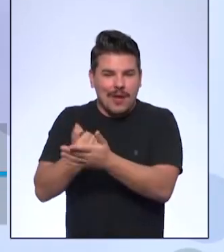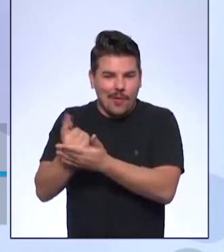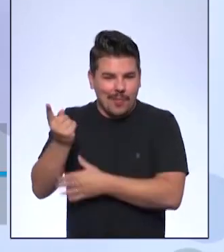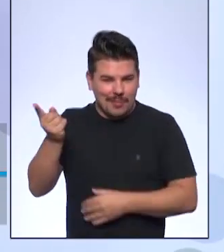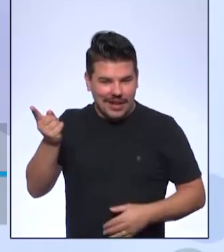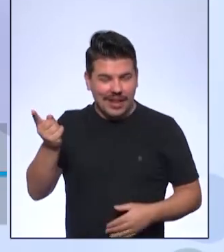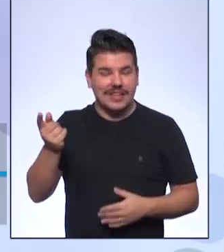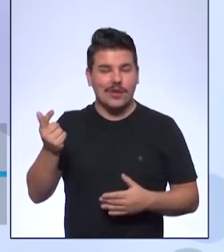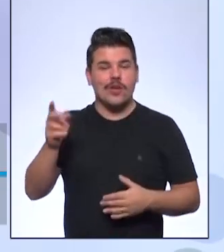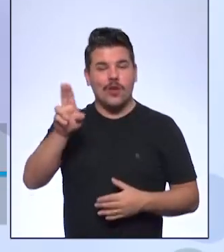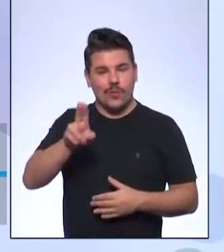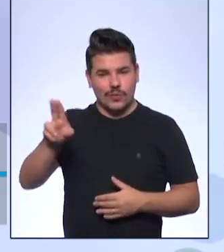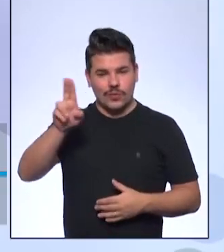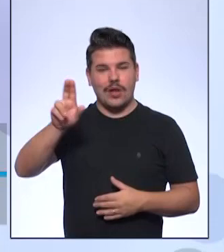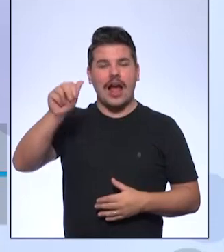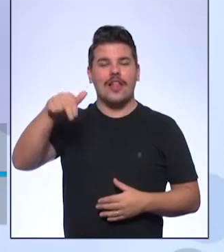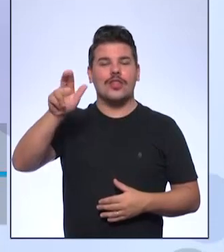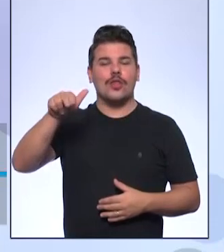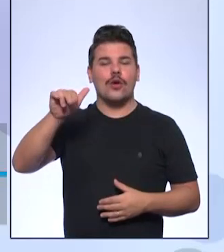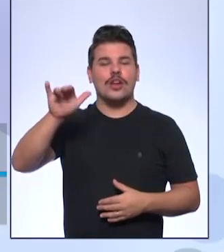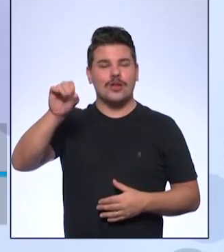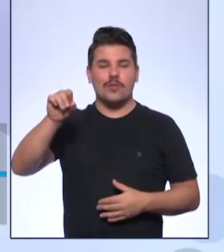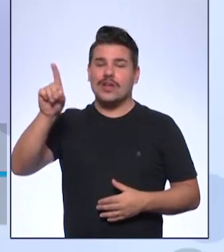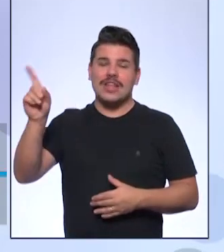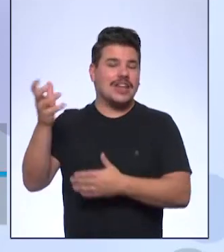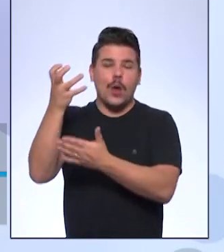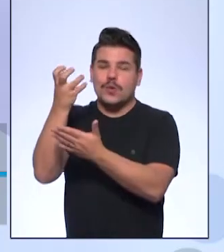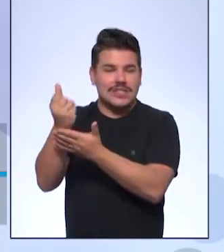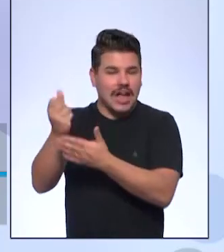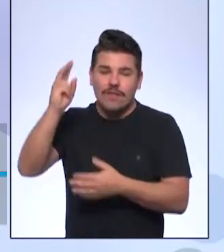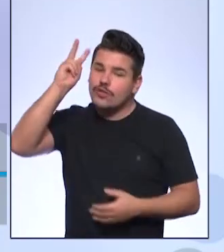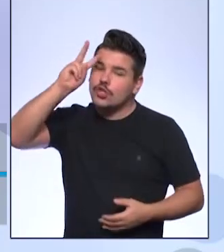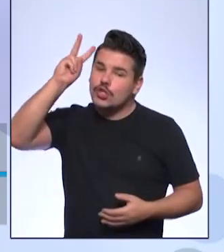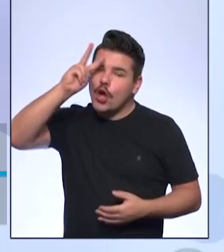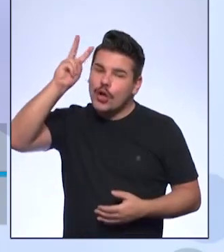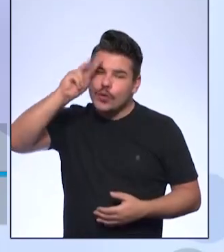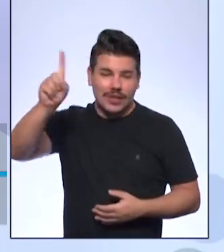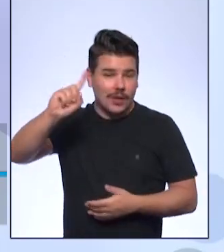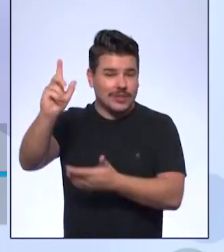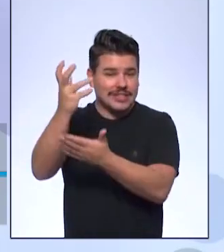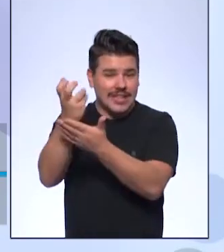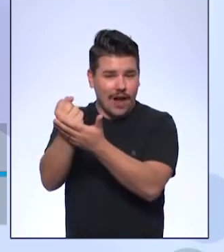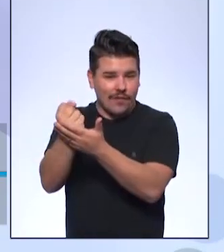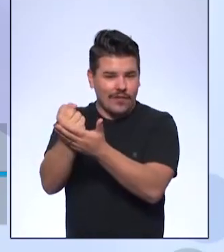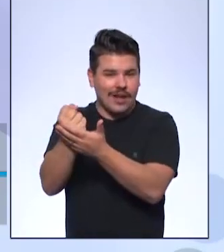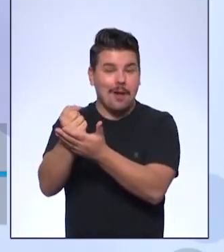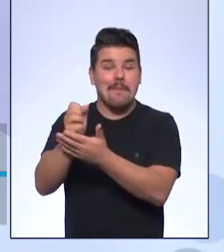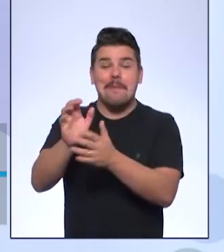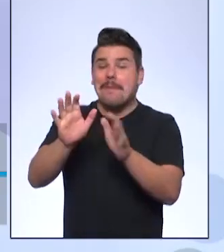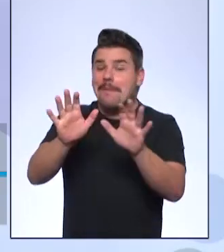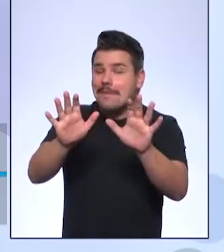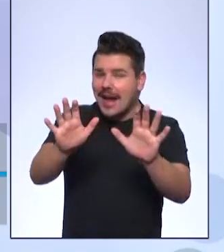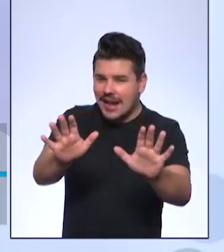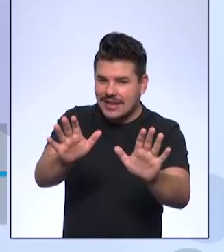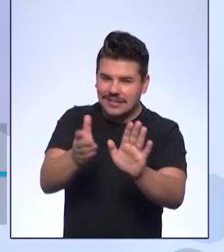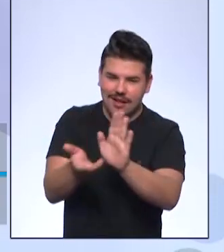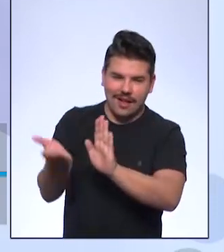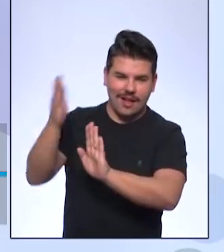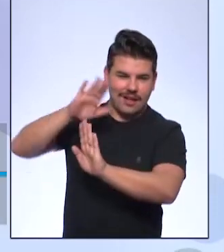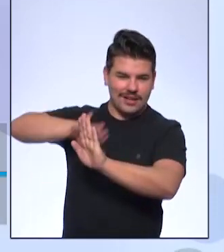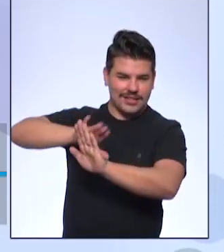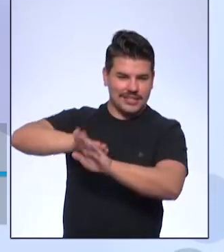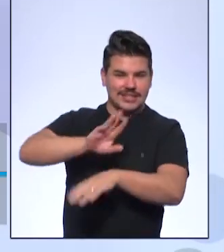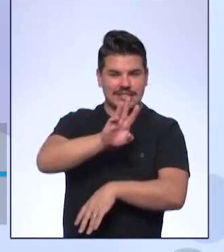ela. Então, eu uso a guia anônima e ele não grava essas informações no meu histórico. Mas isso não quer dizer que, quando você entra num site,